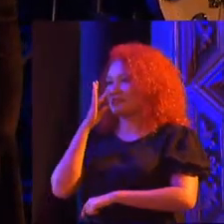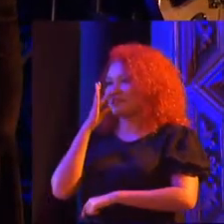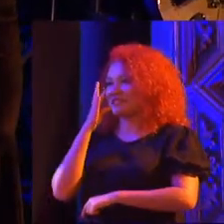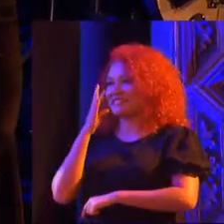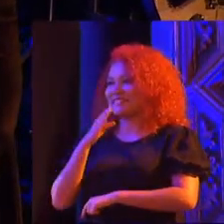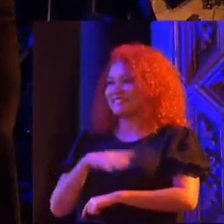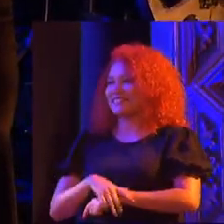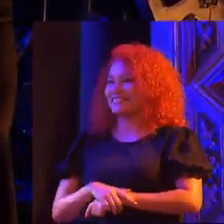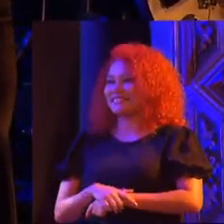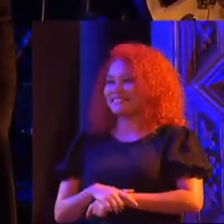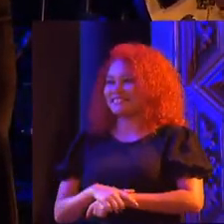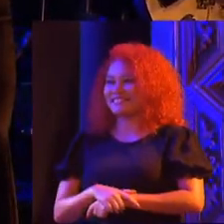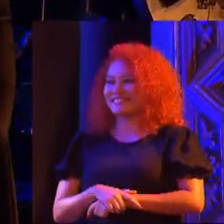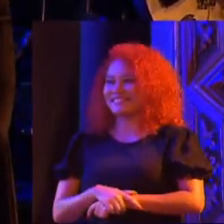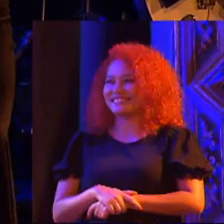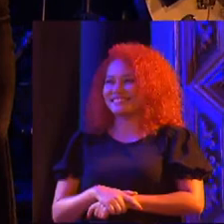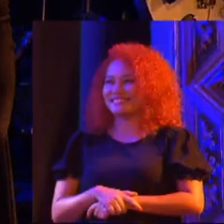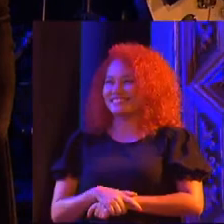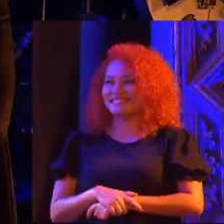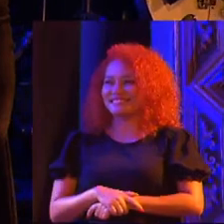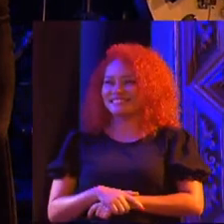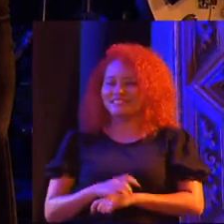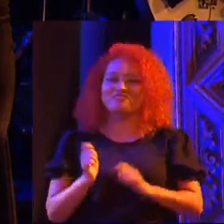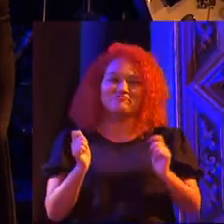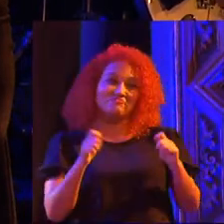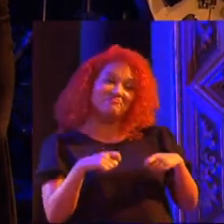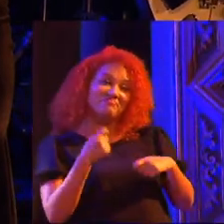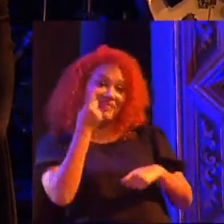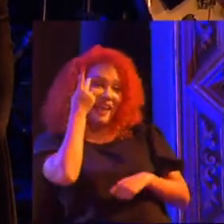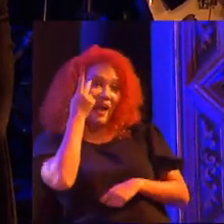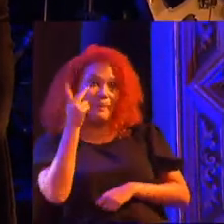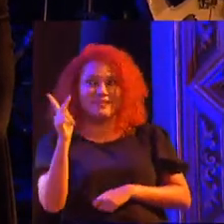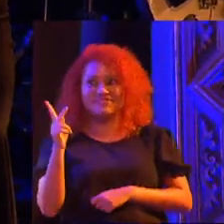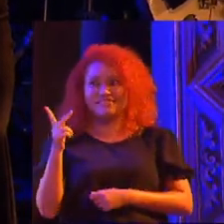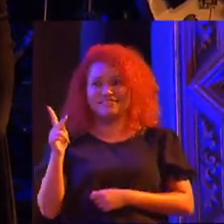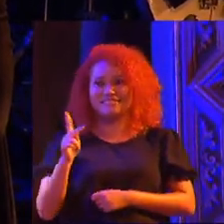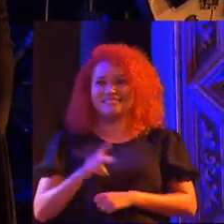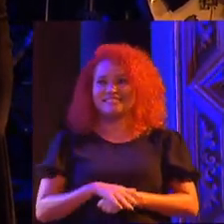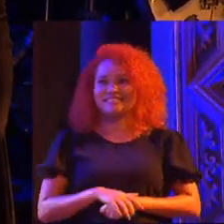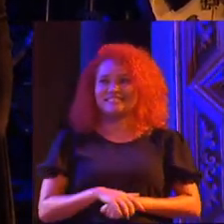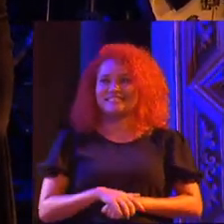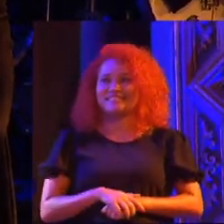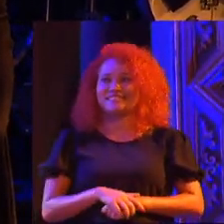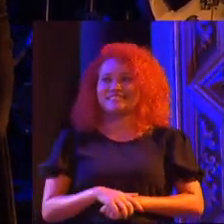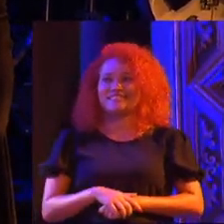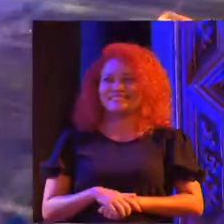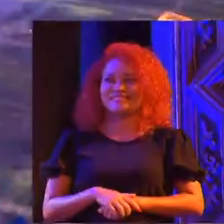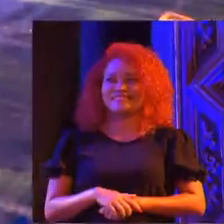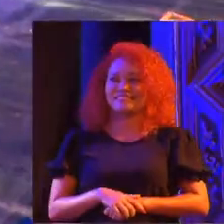Pode ser seu. Por uma pequena bagatela.